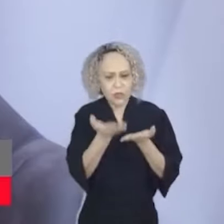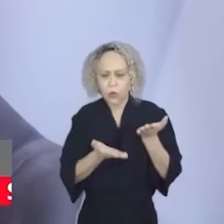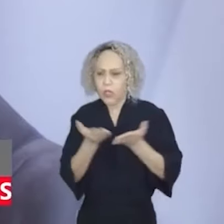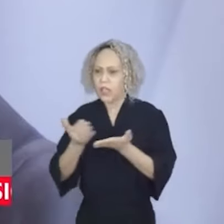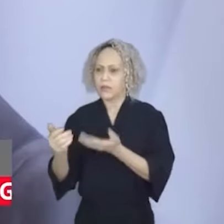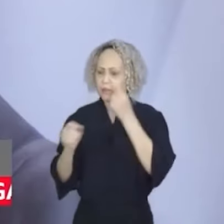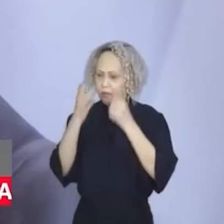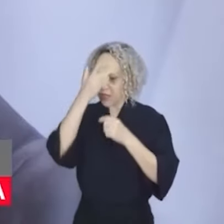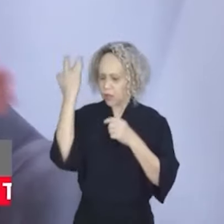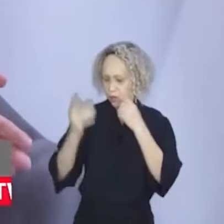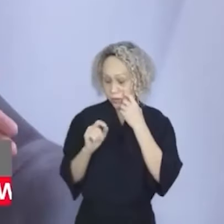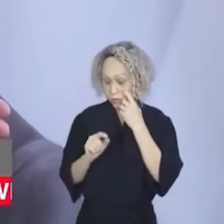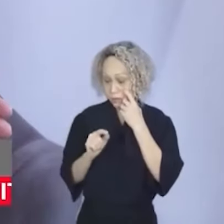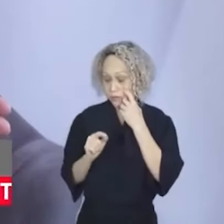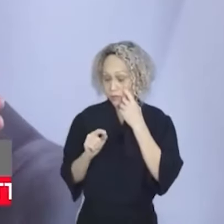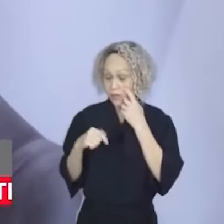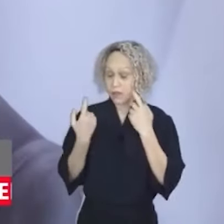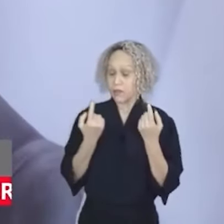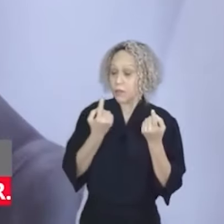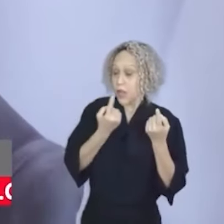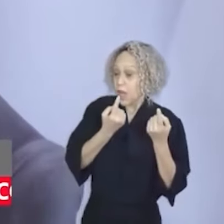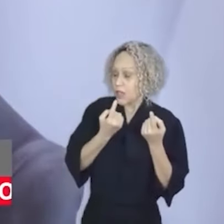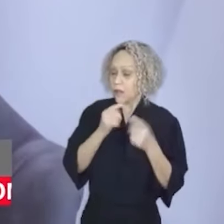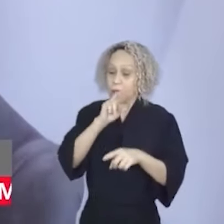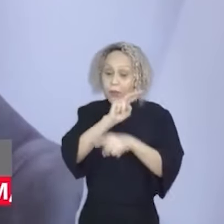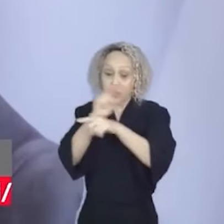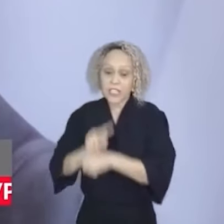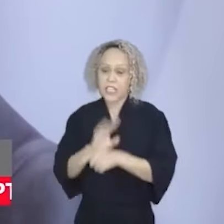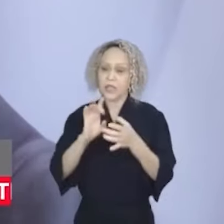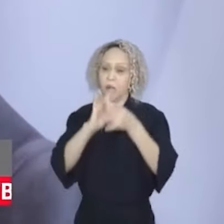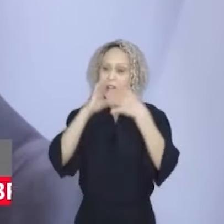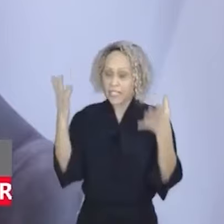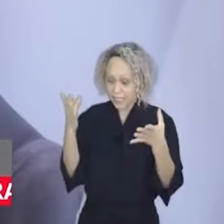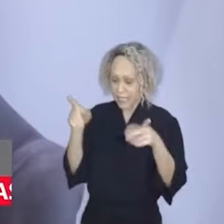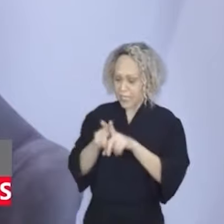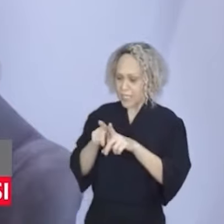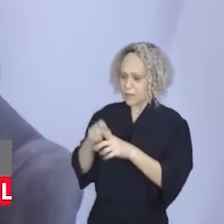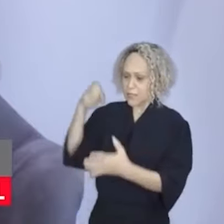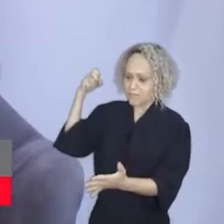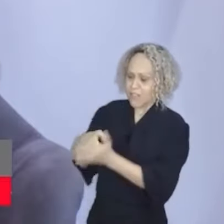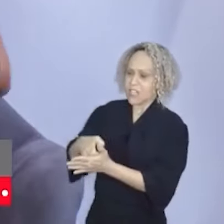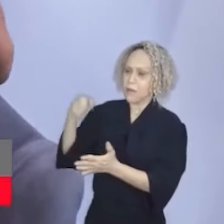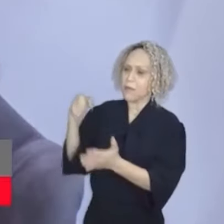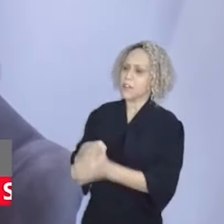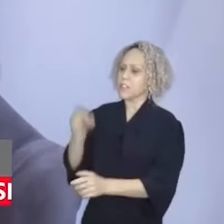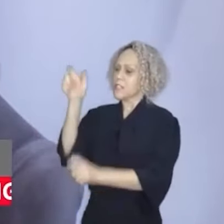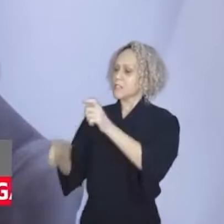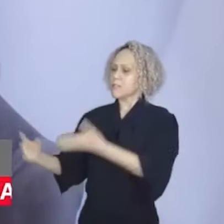democracia, sem anistia aos golpistas e pela punição dos golpistas